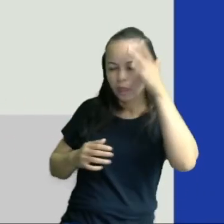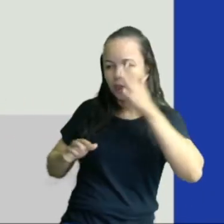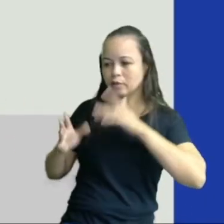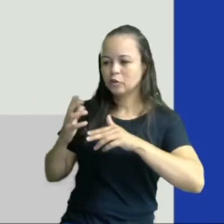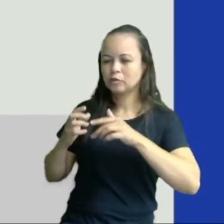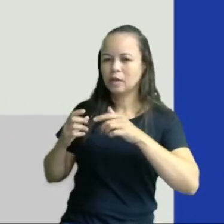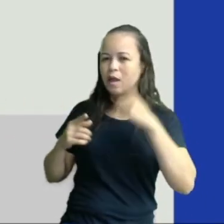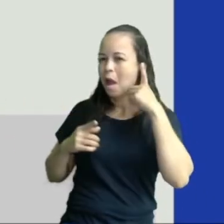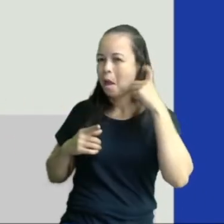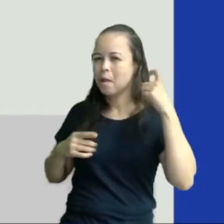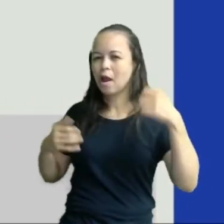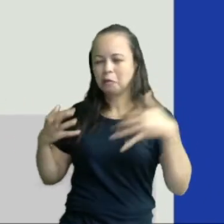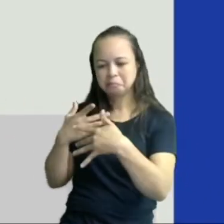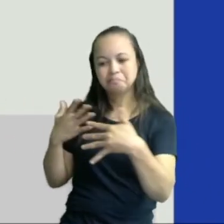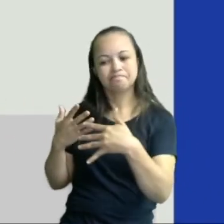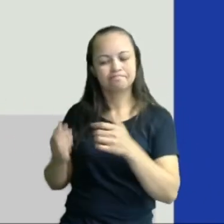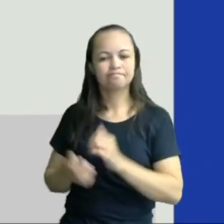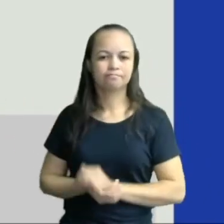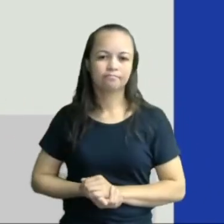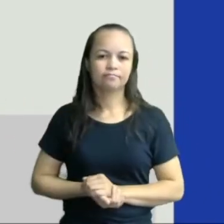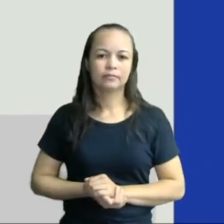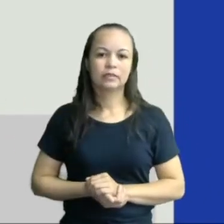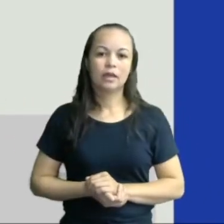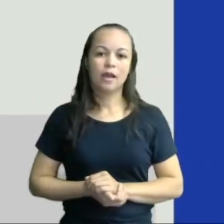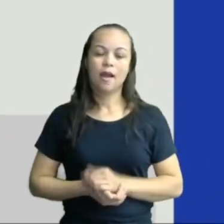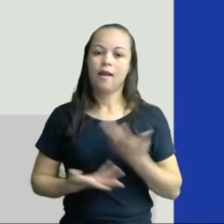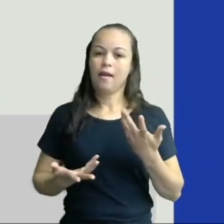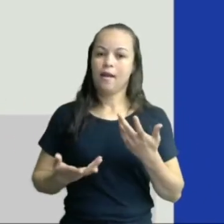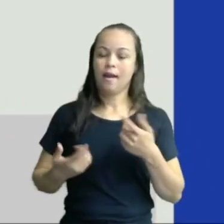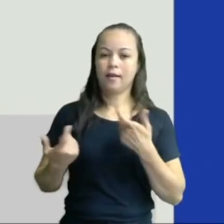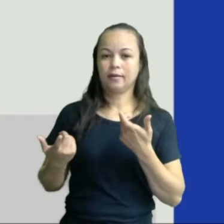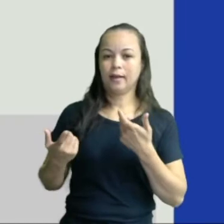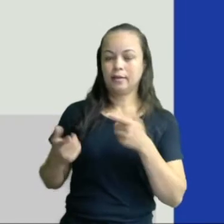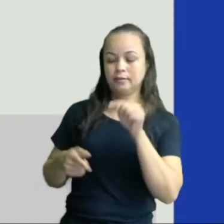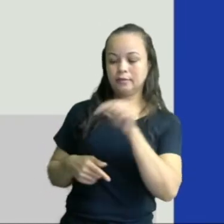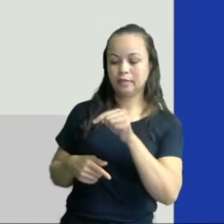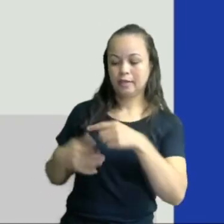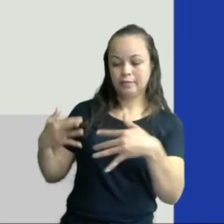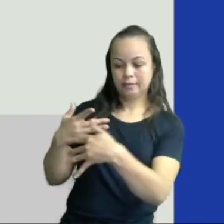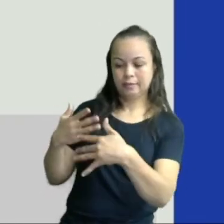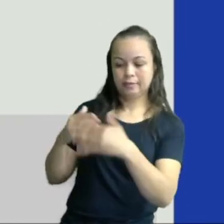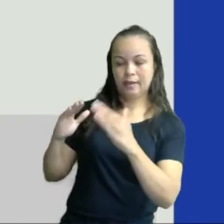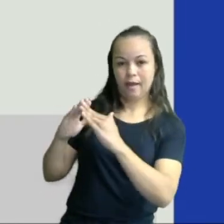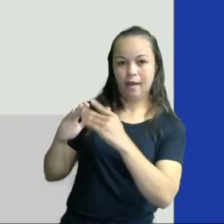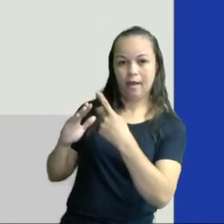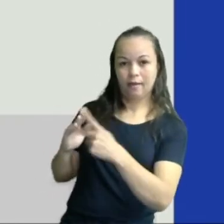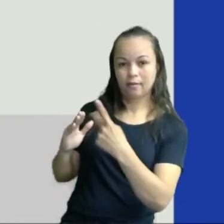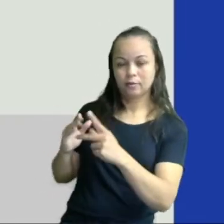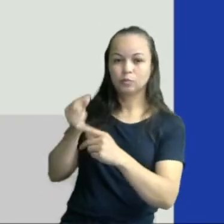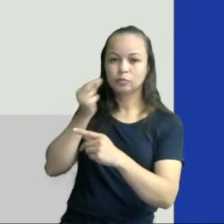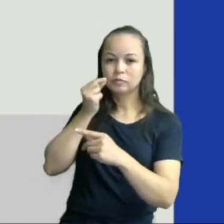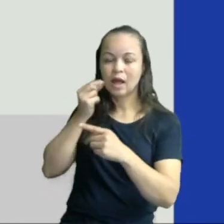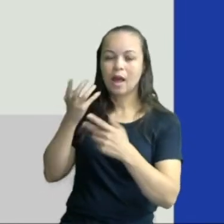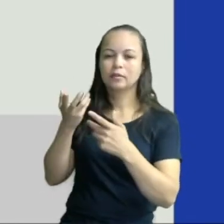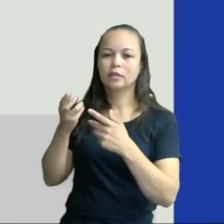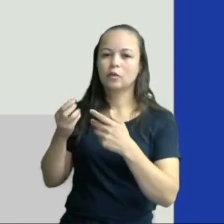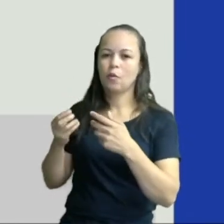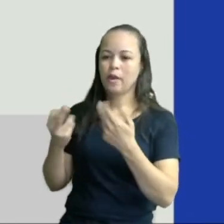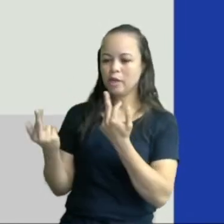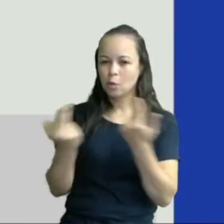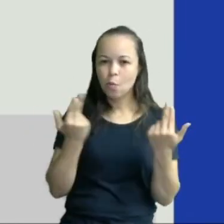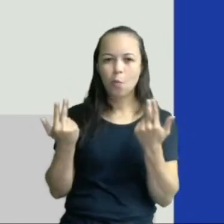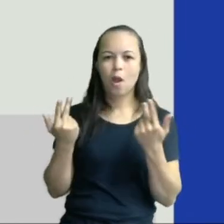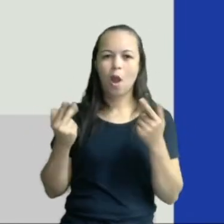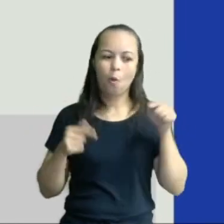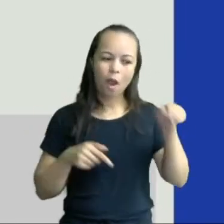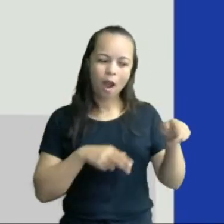barulhenta. A casa do rato da cidade não era nada parecida com a casa do rato do campo. A sua toca ficava